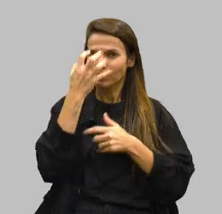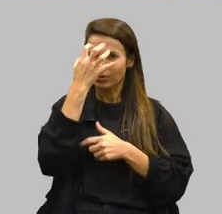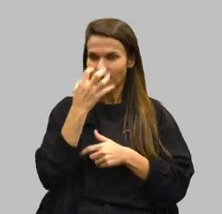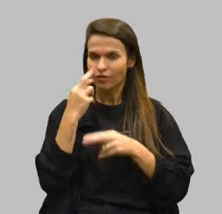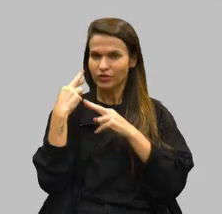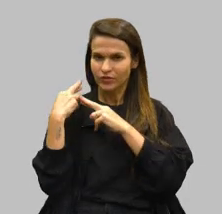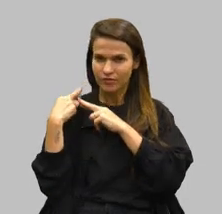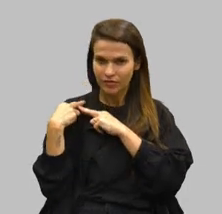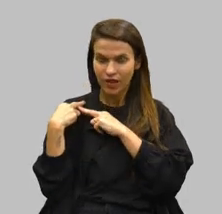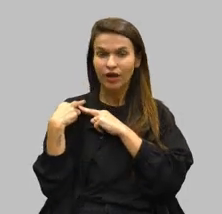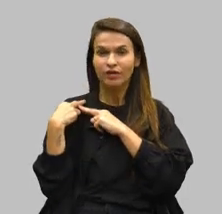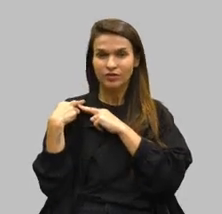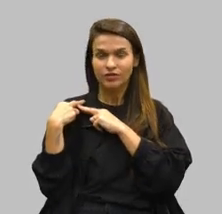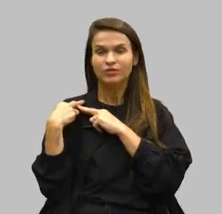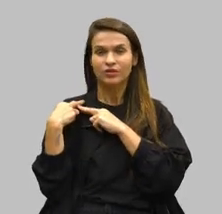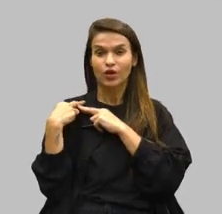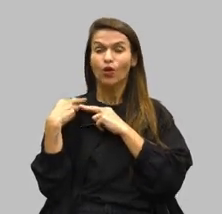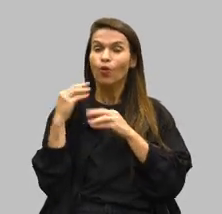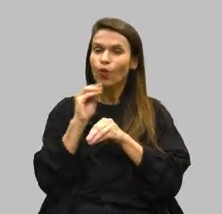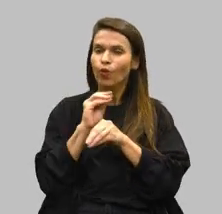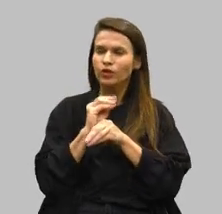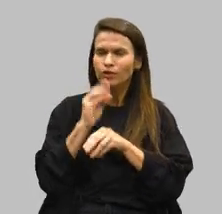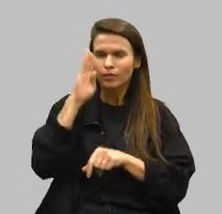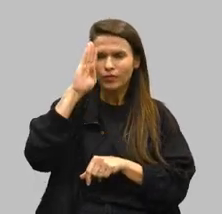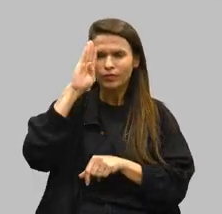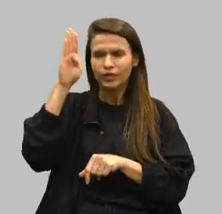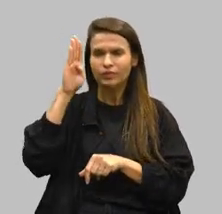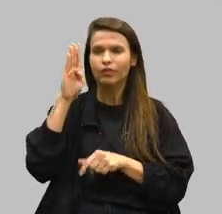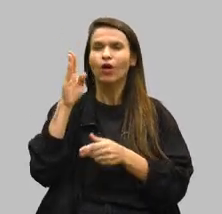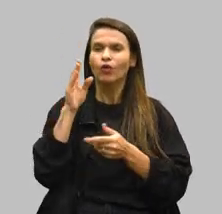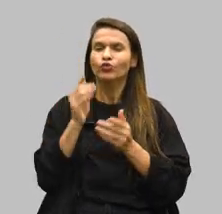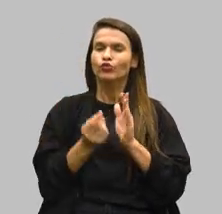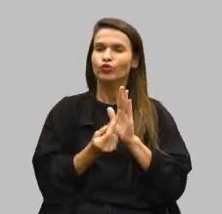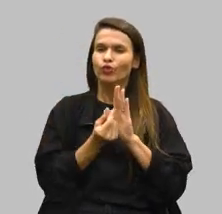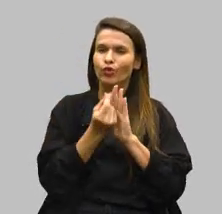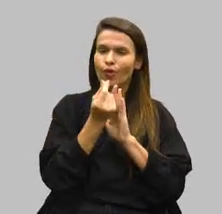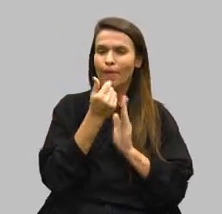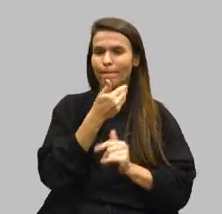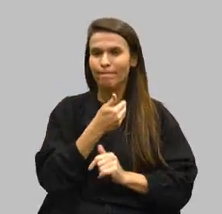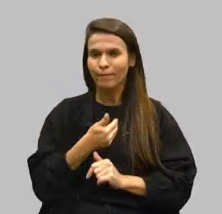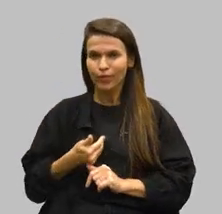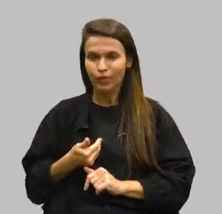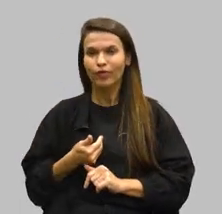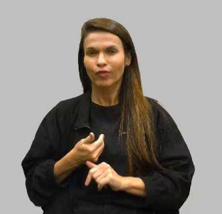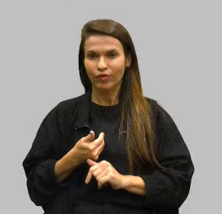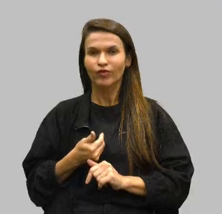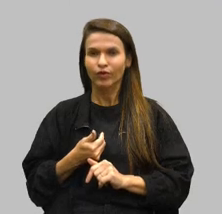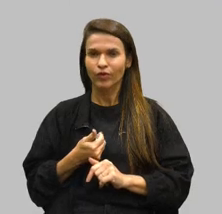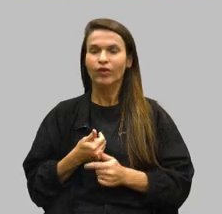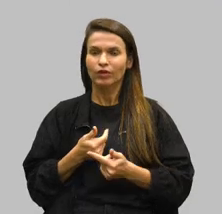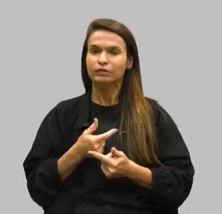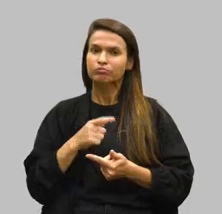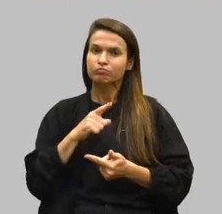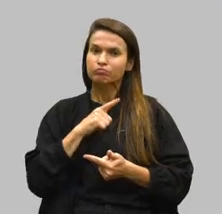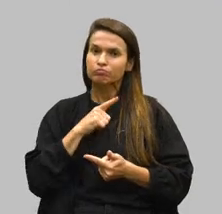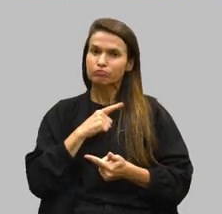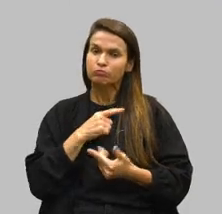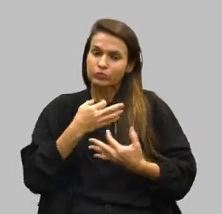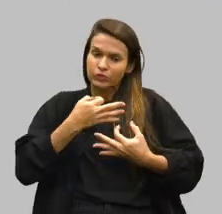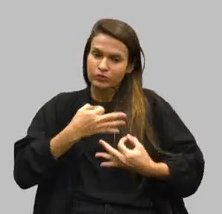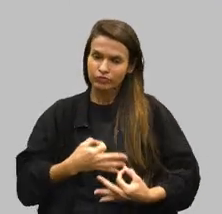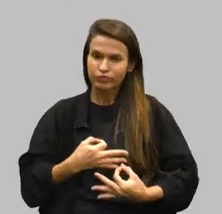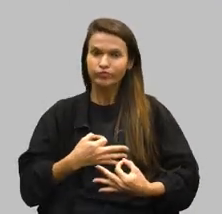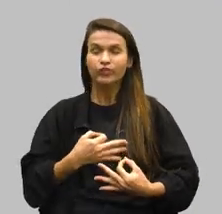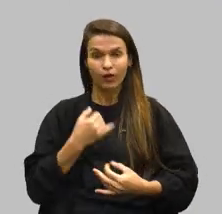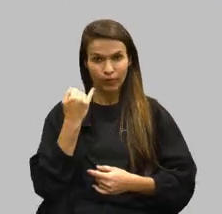responsabilidade e cuidando principalmente das contas públicas e deixando os cofres saudáveis e a importância disso e